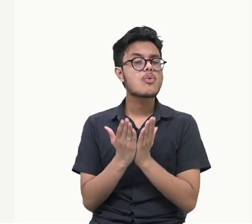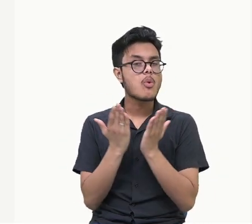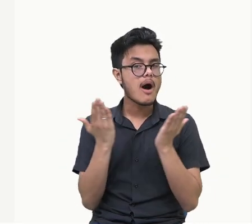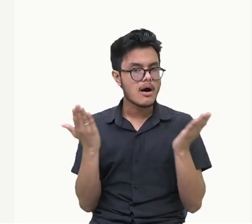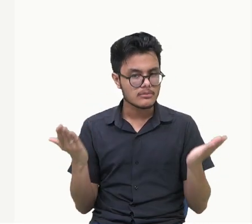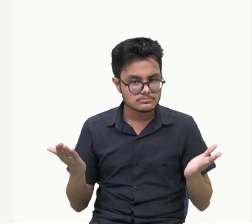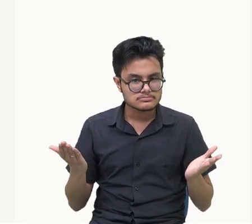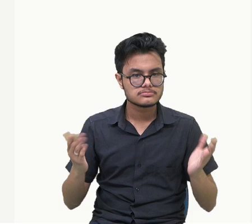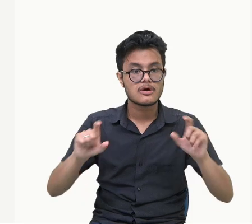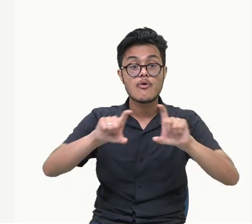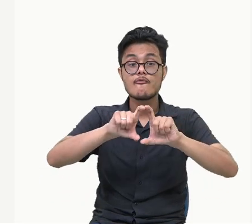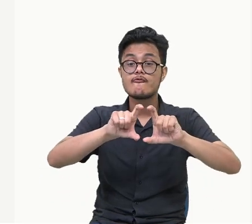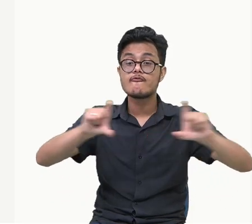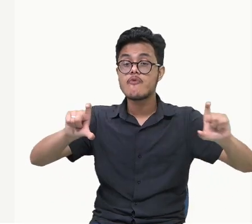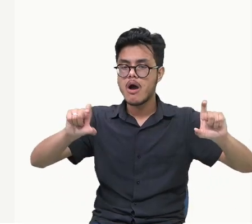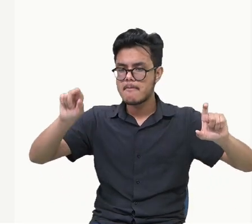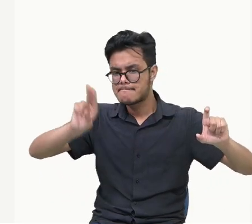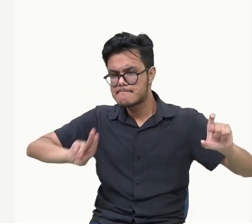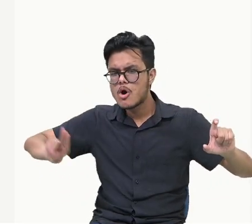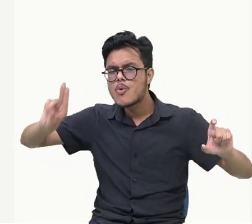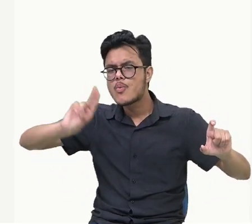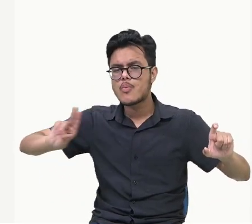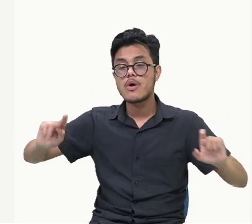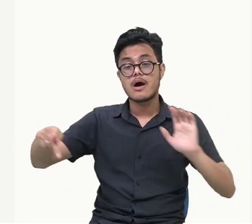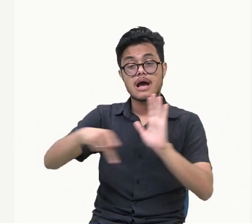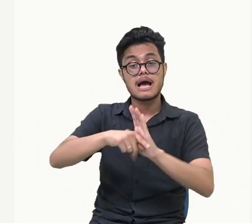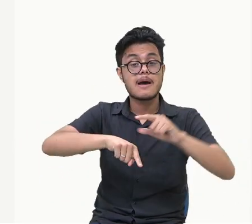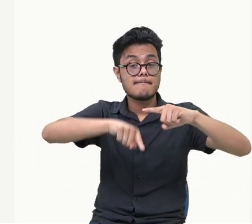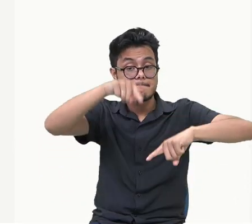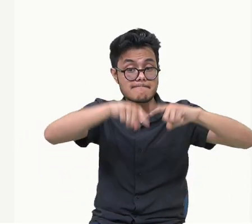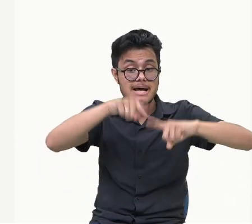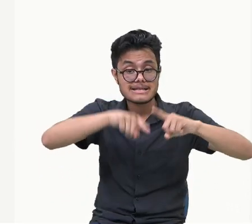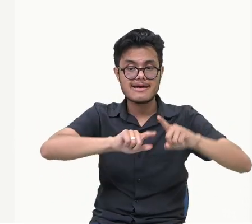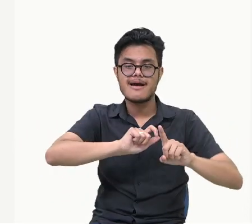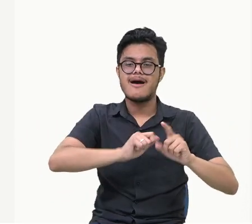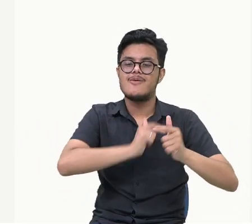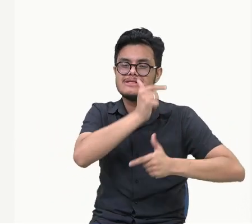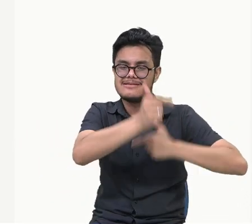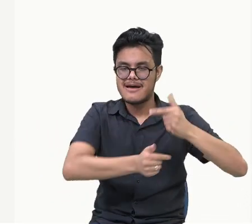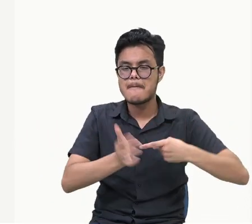que determina o número de unidades produzidas